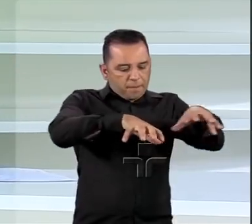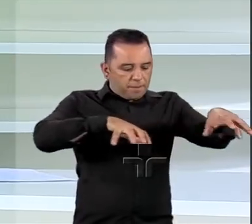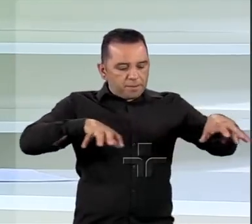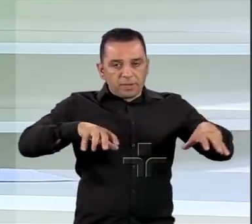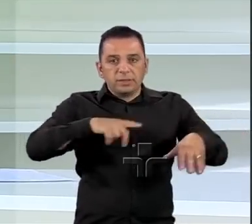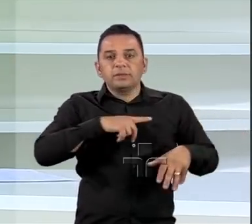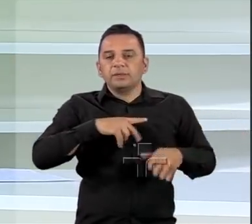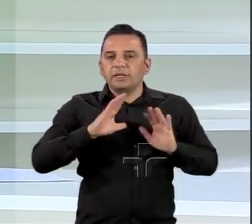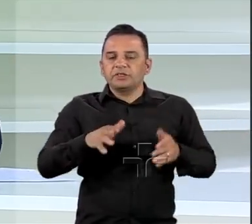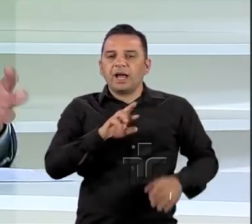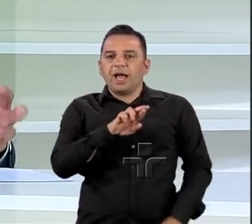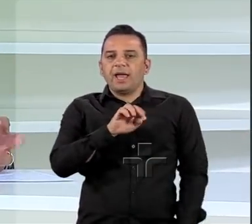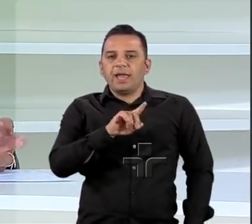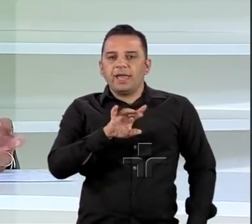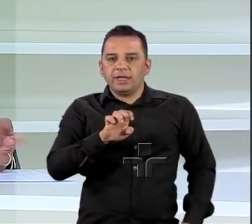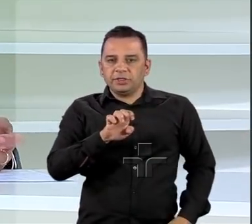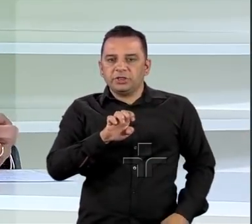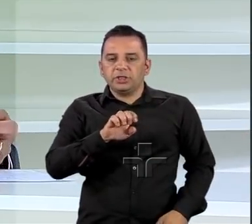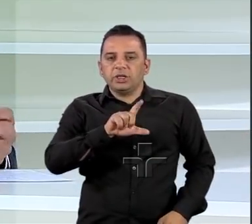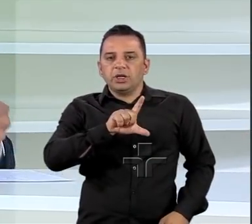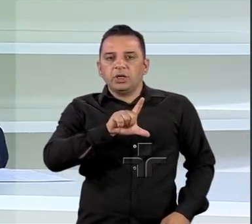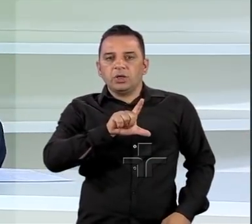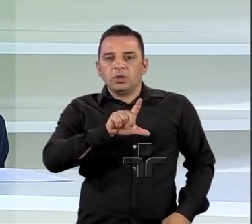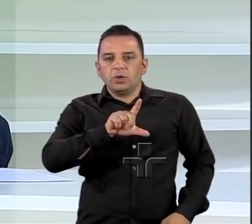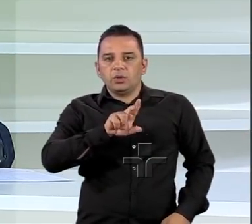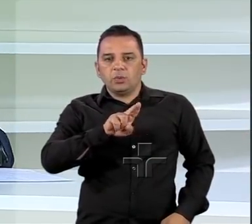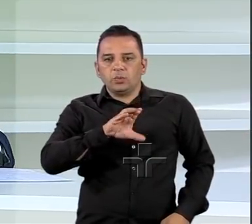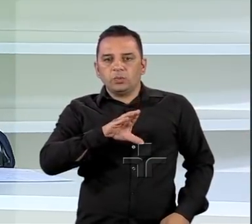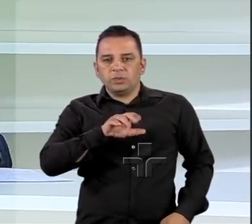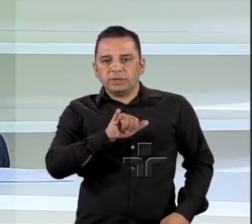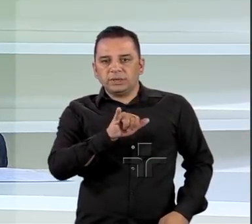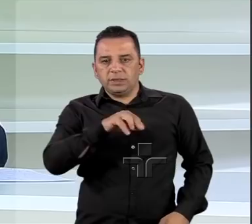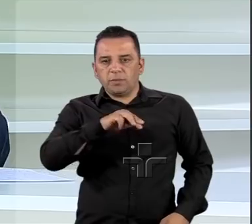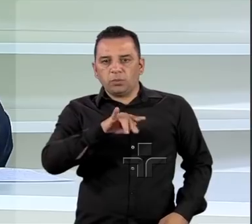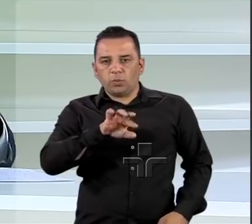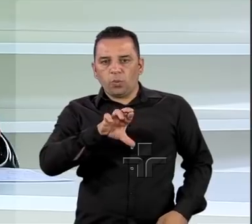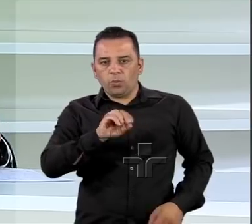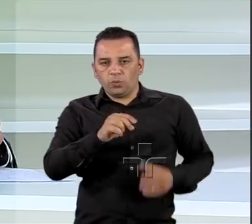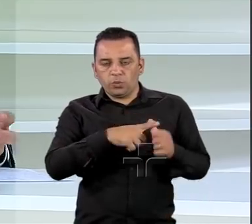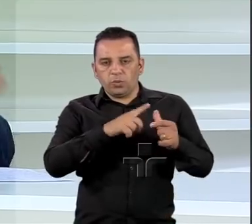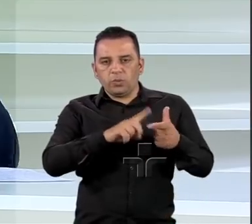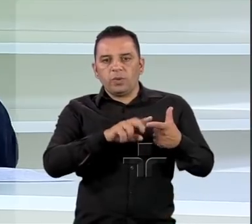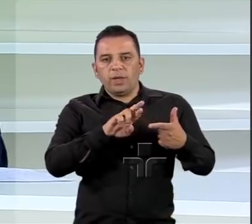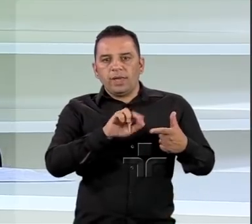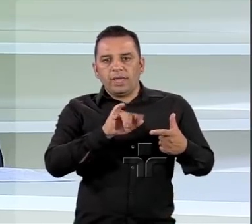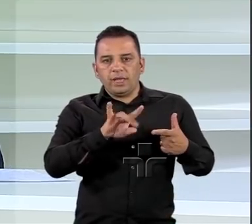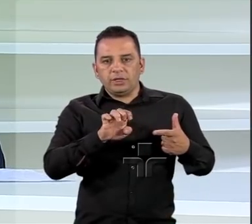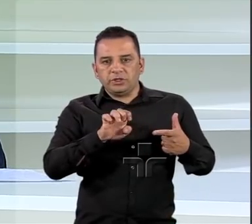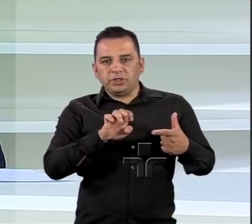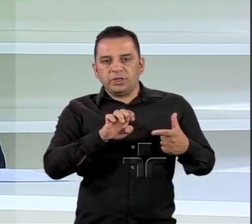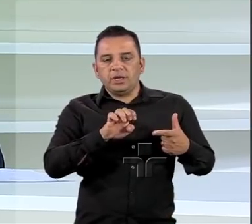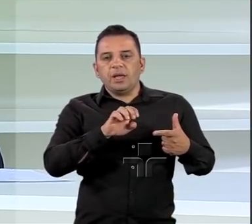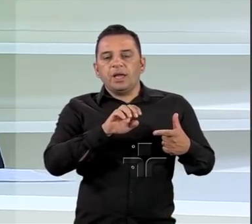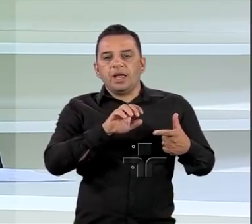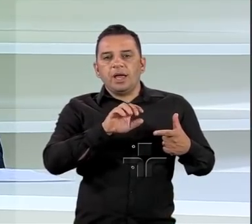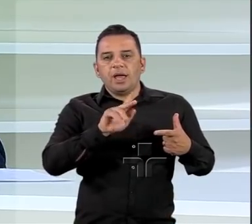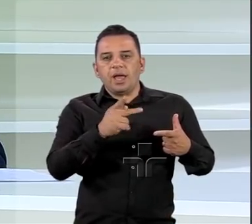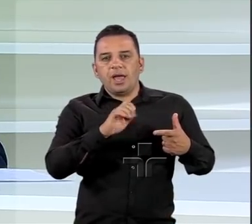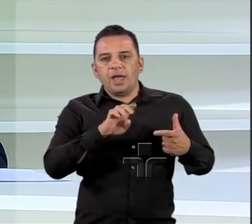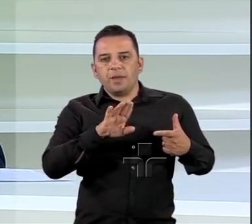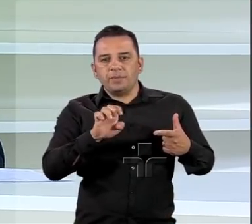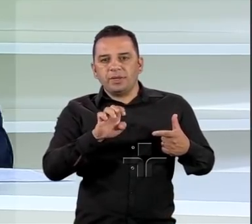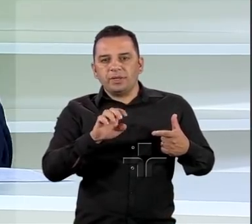Luci Montoro, Rede Hebe Camargo. Então, redes sustentadas, integradas. Rede é do outro partido aqui. Não,